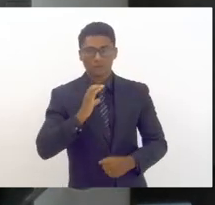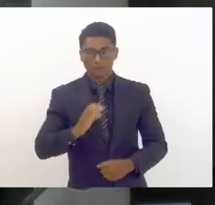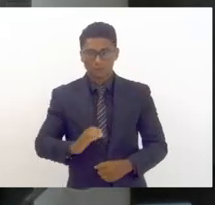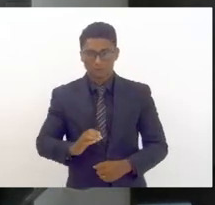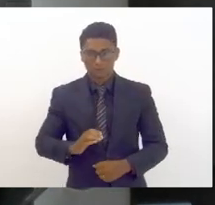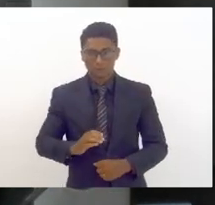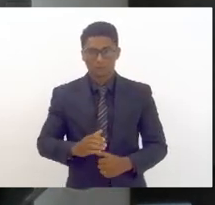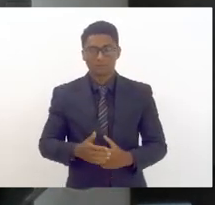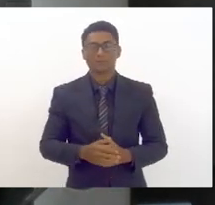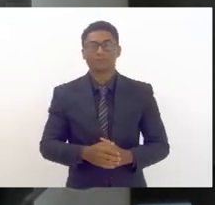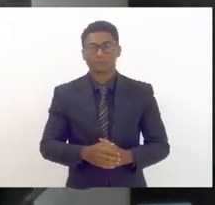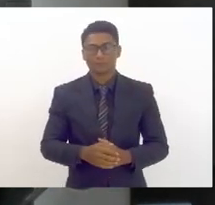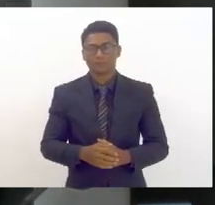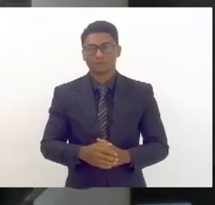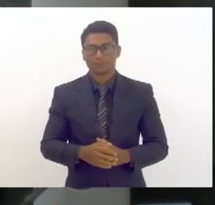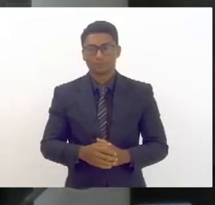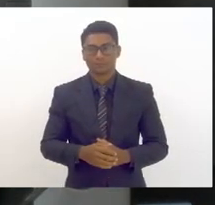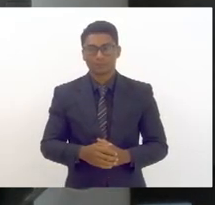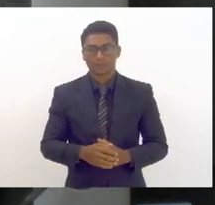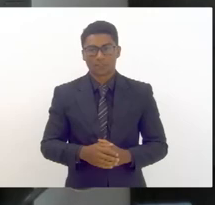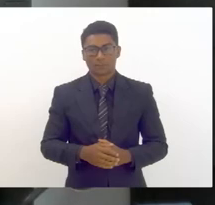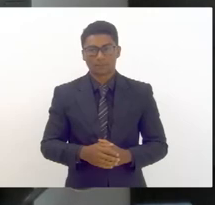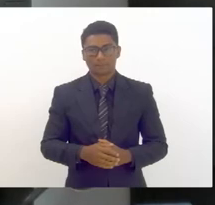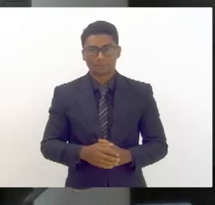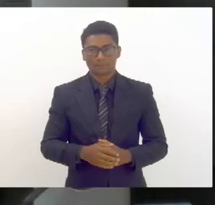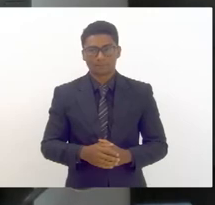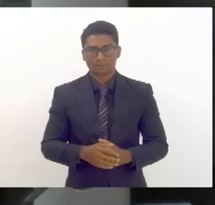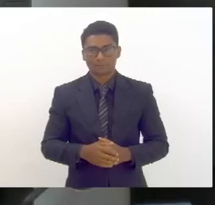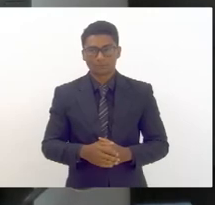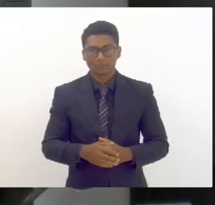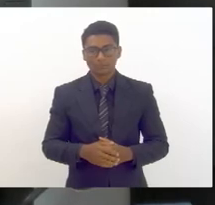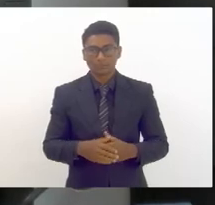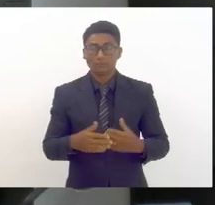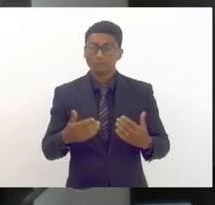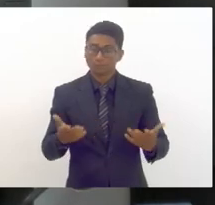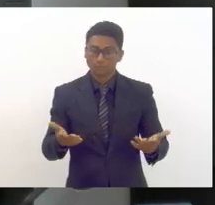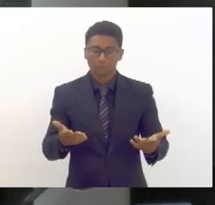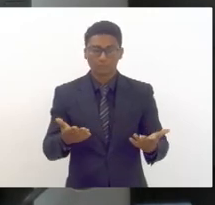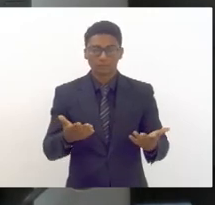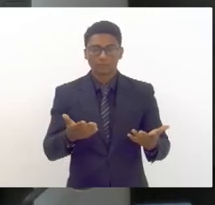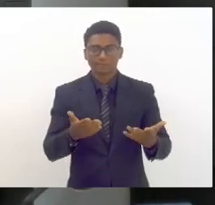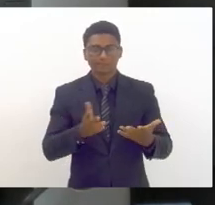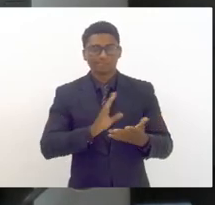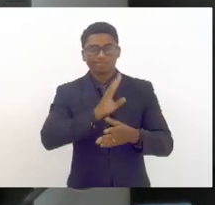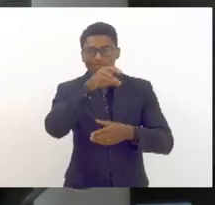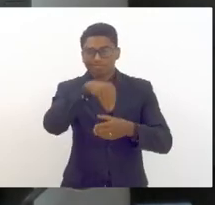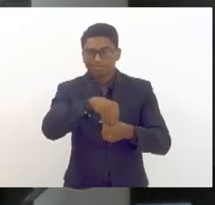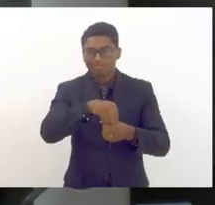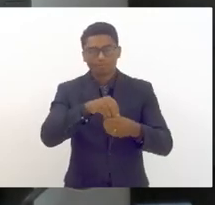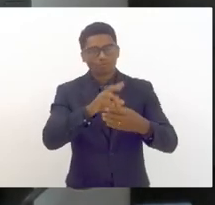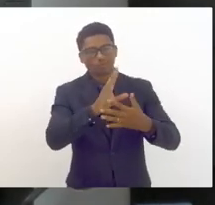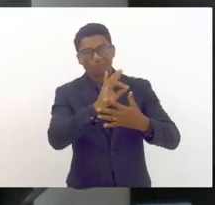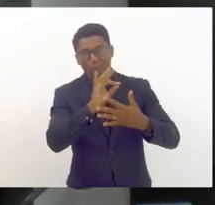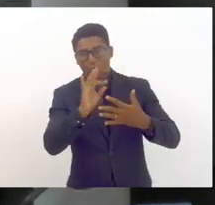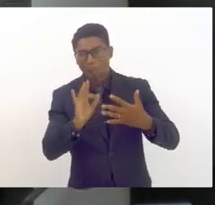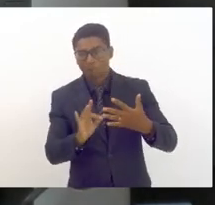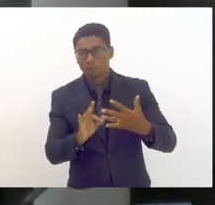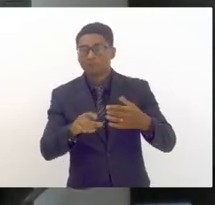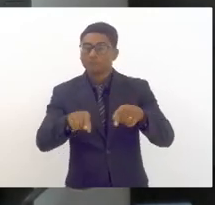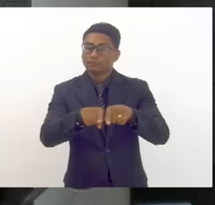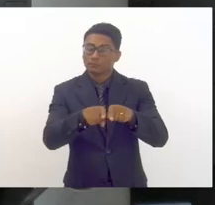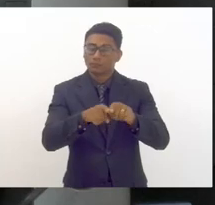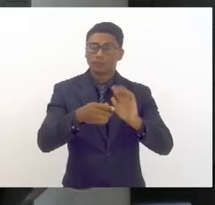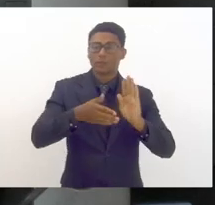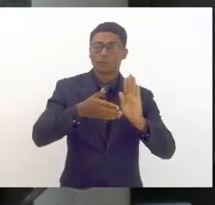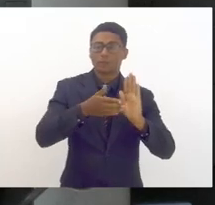hoje participando dessa audiência, né, as questões técnicas, viu, Leandro? E também uma proposta